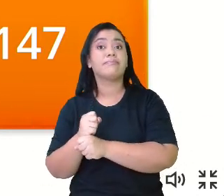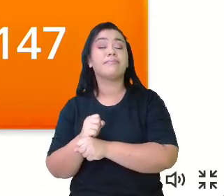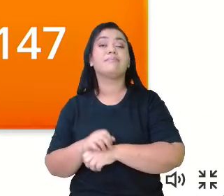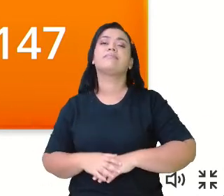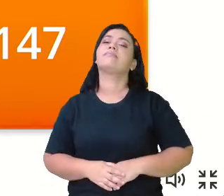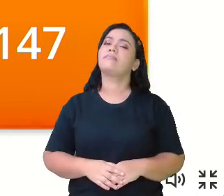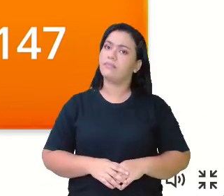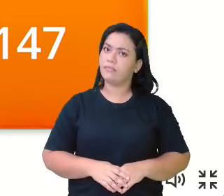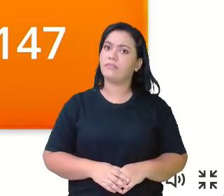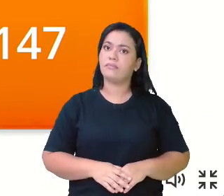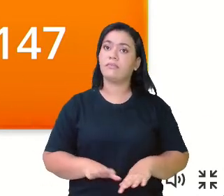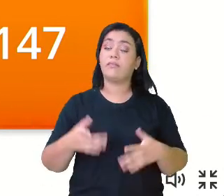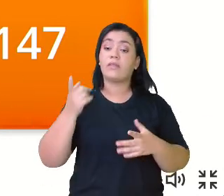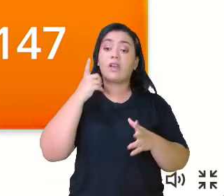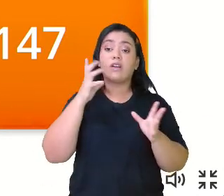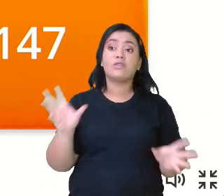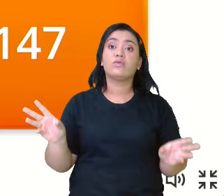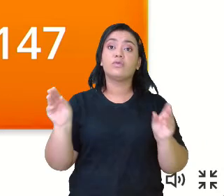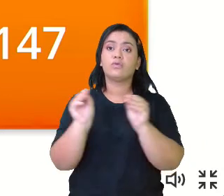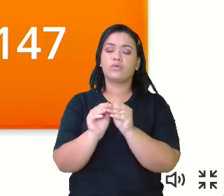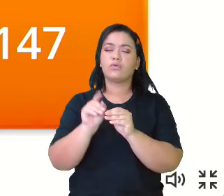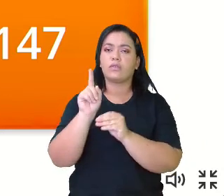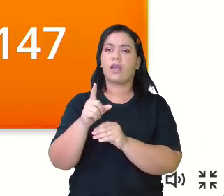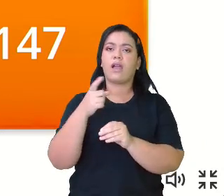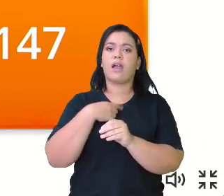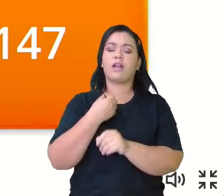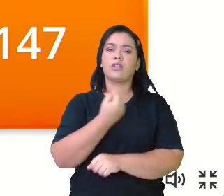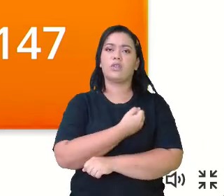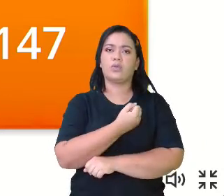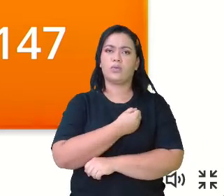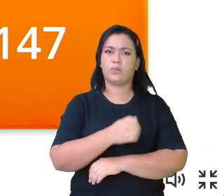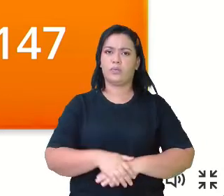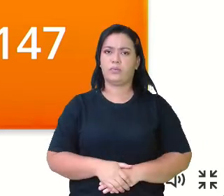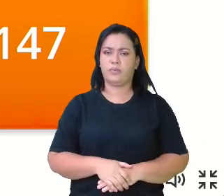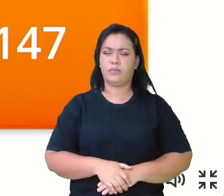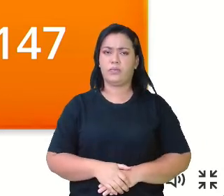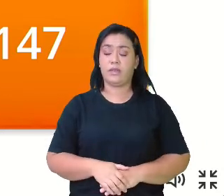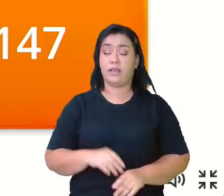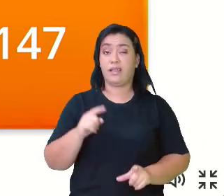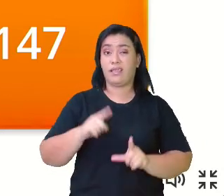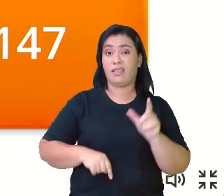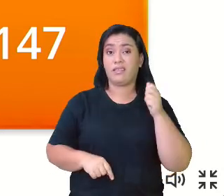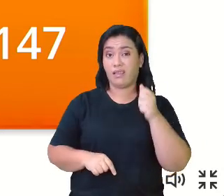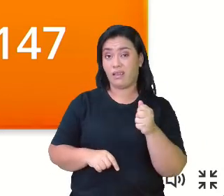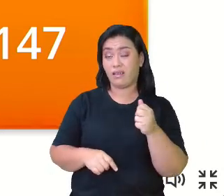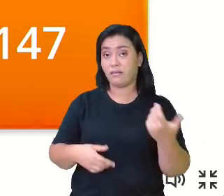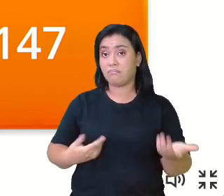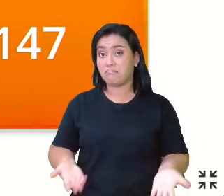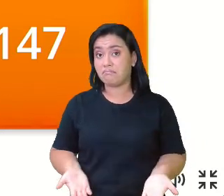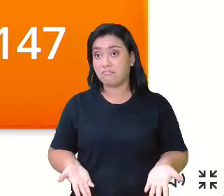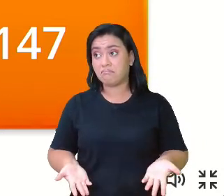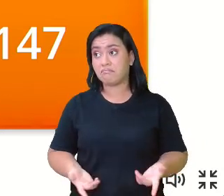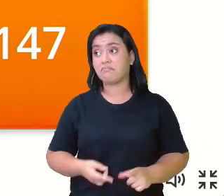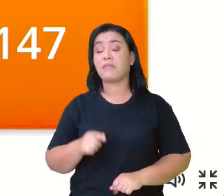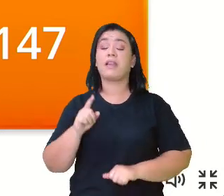estou juntando a decomposição desse número. Será que é 417,